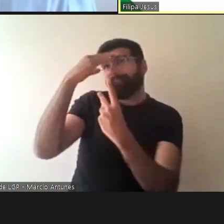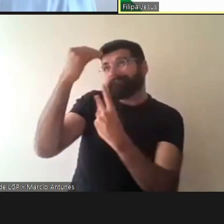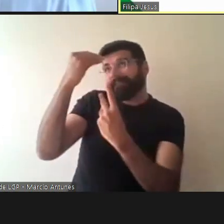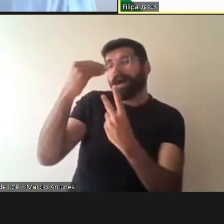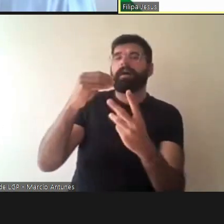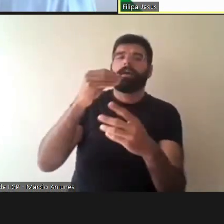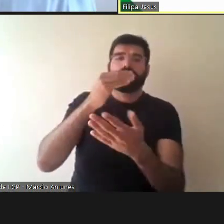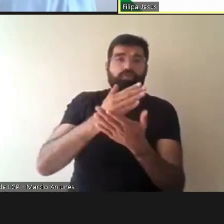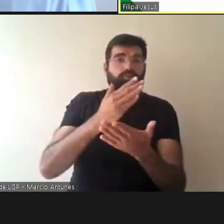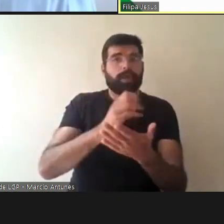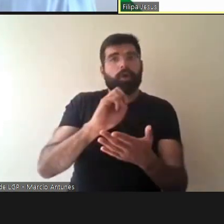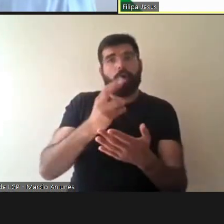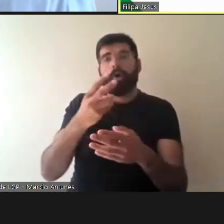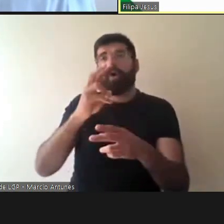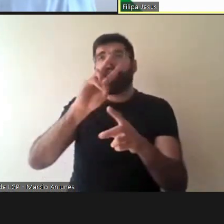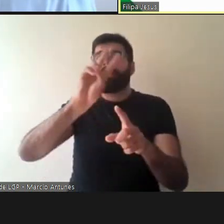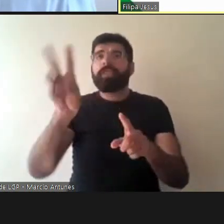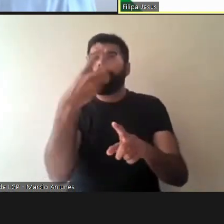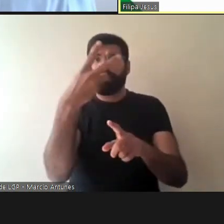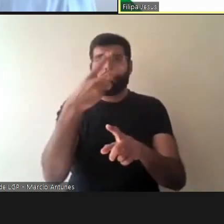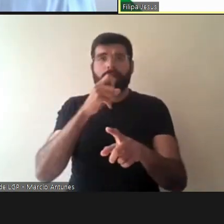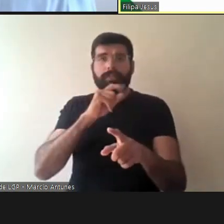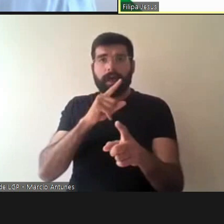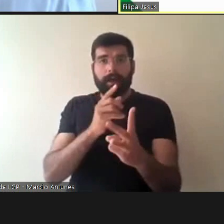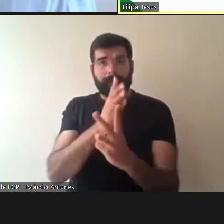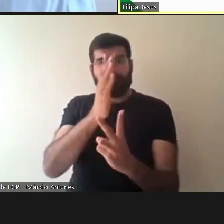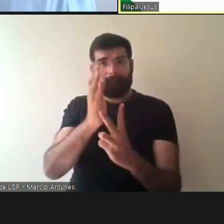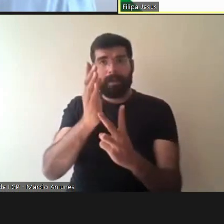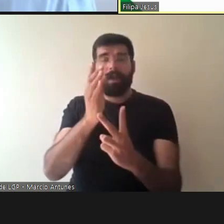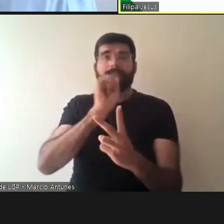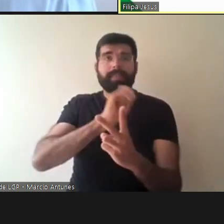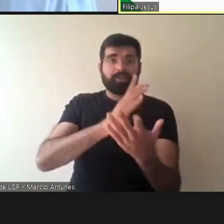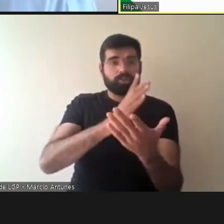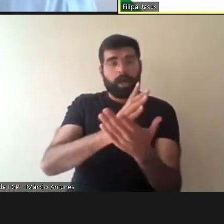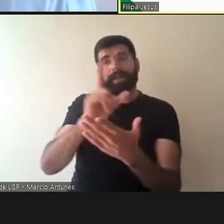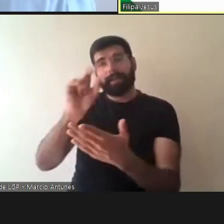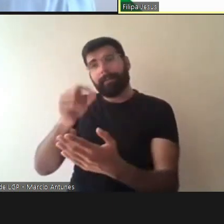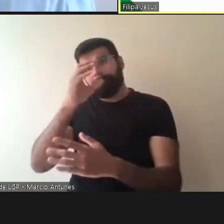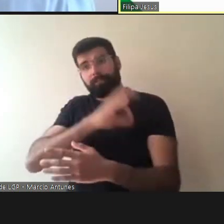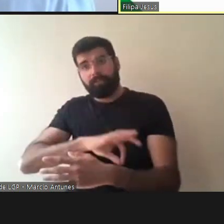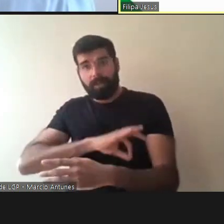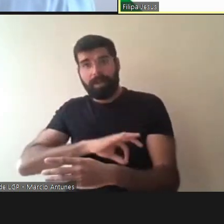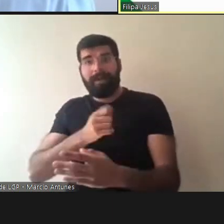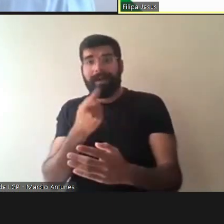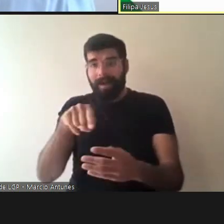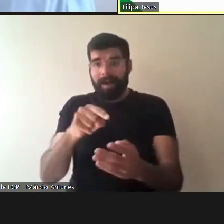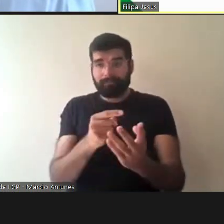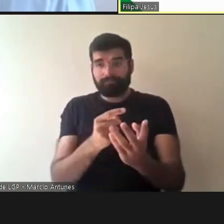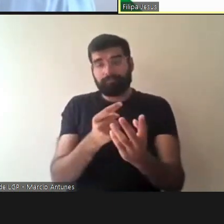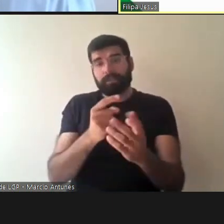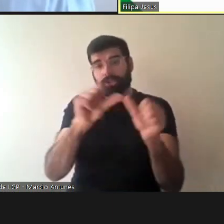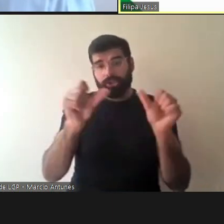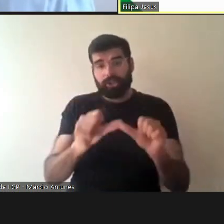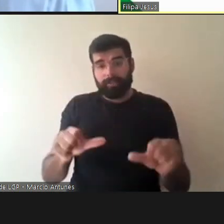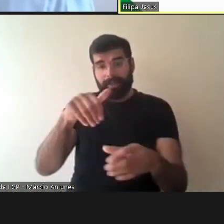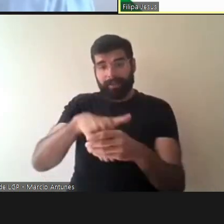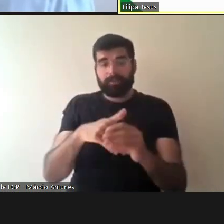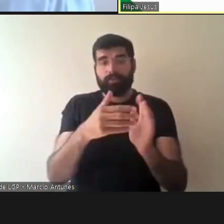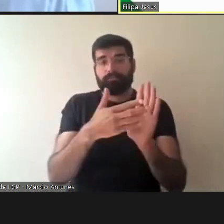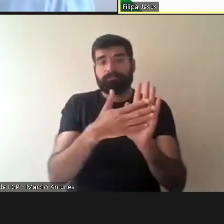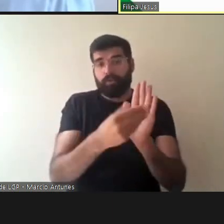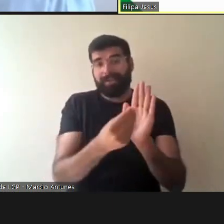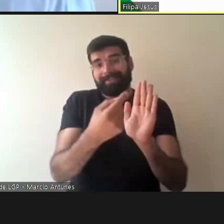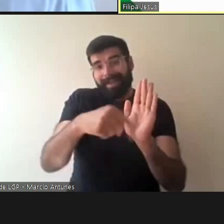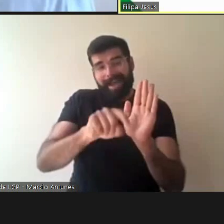uma dupla certificação, que é simultaneamente profissional e escolar. Existem modalidades no sistema que permitem estas